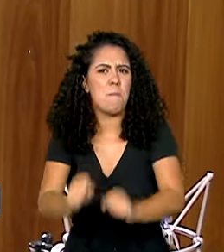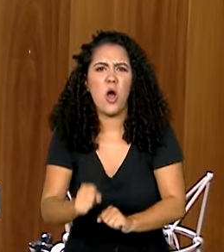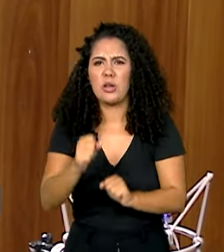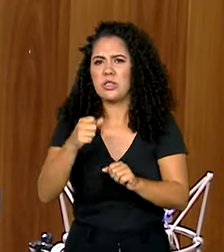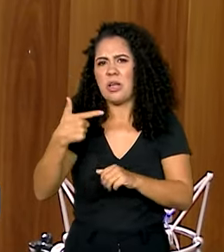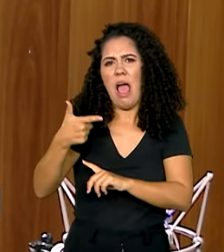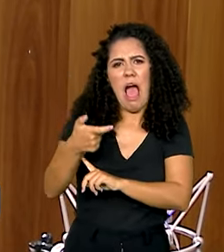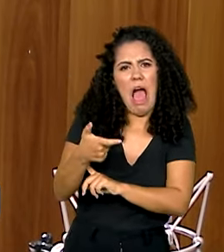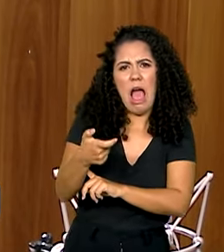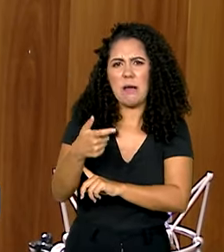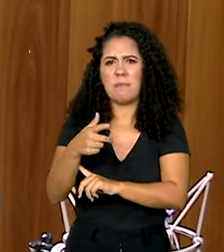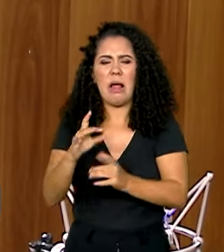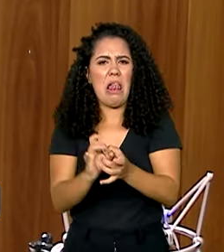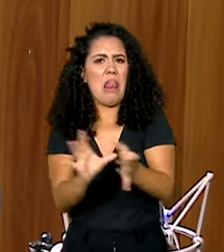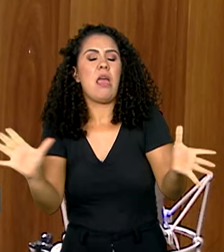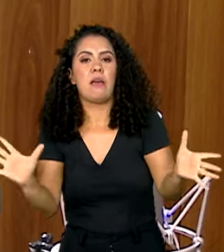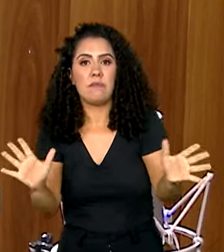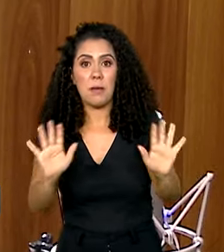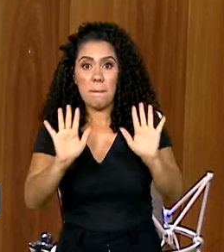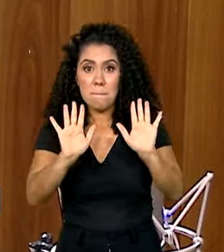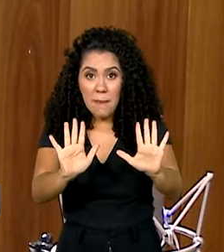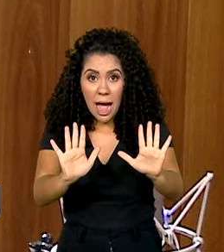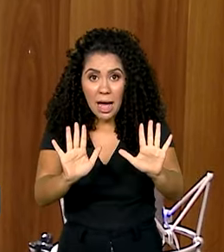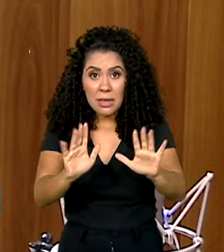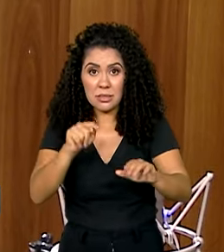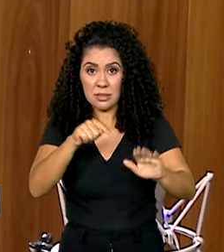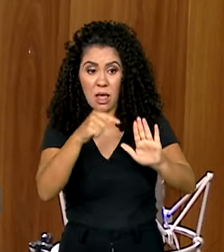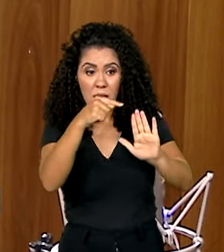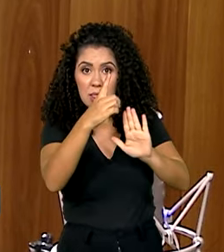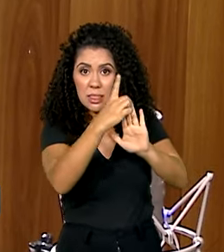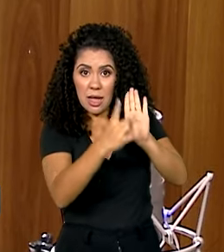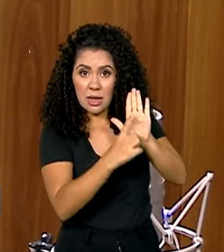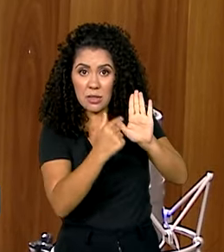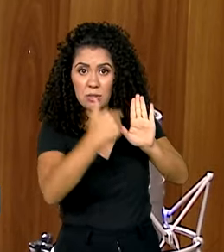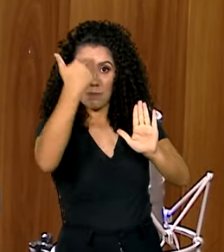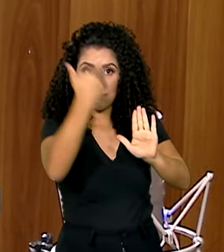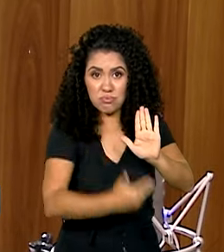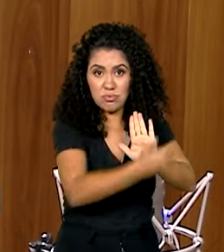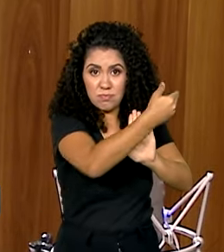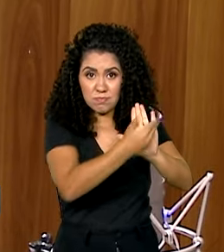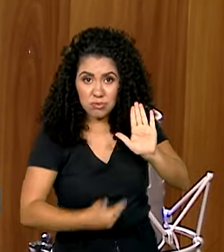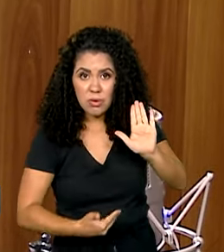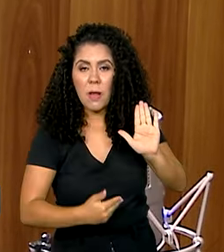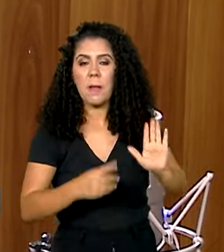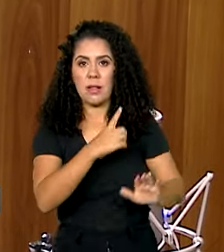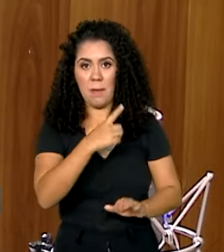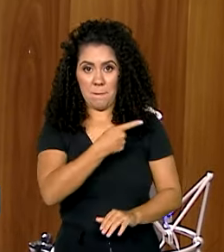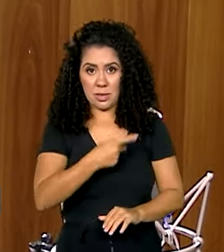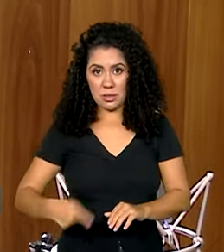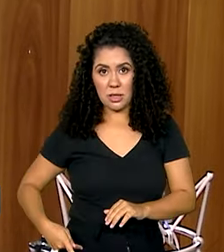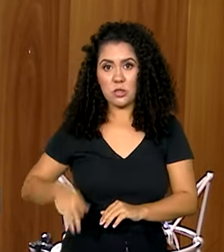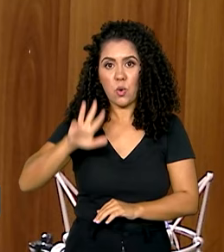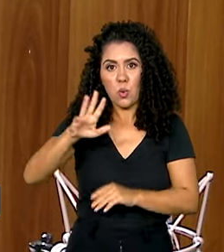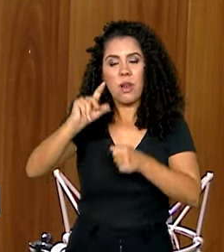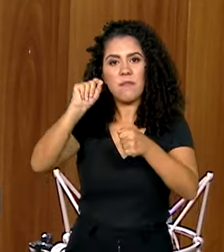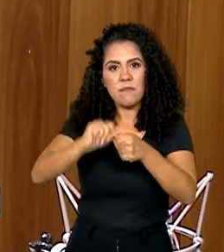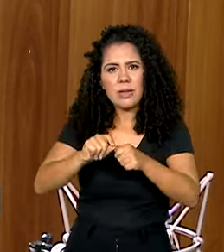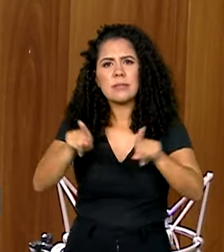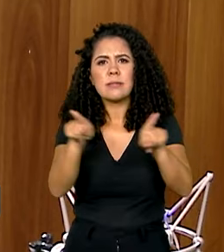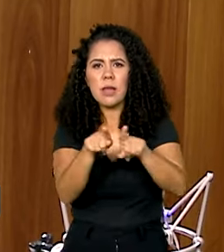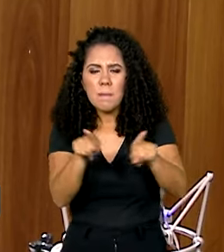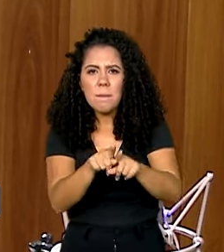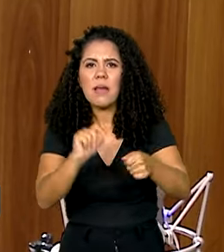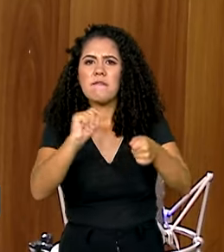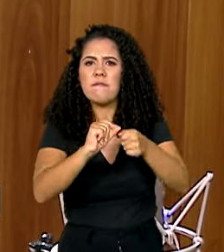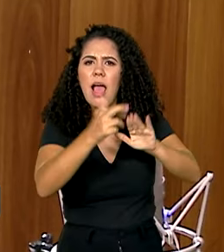armas... Enfim, e a redução, essa revogação que o presidente Lula fez, criando critérios